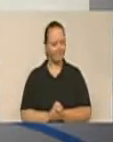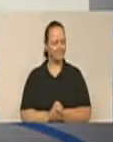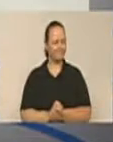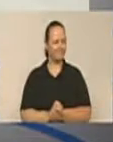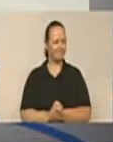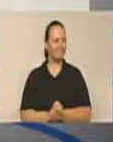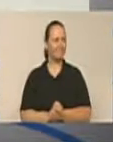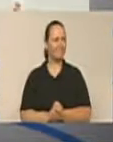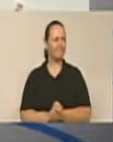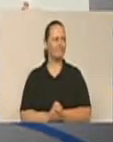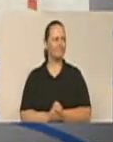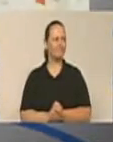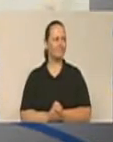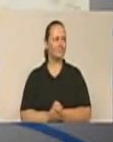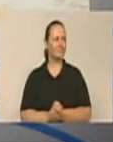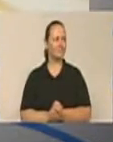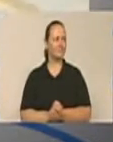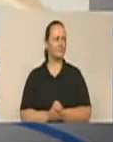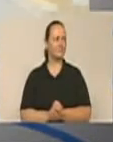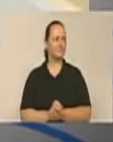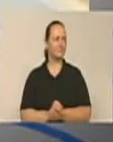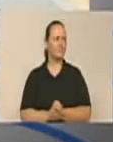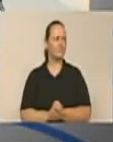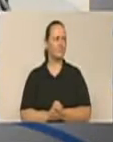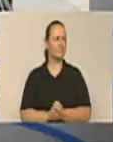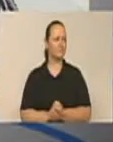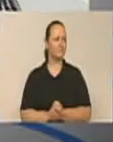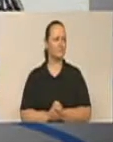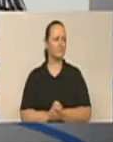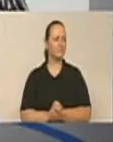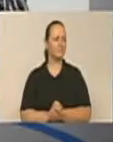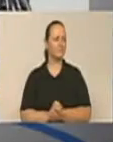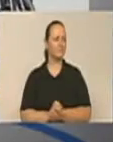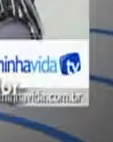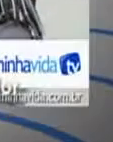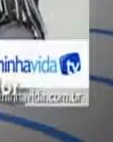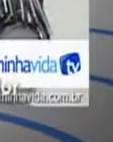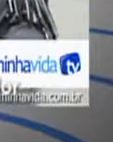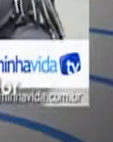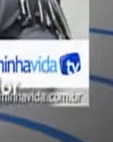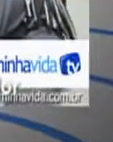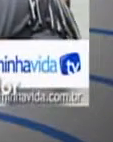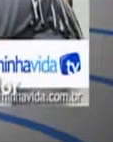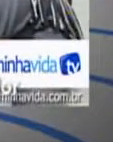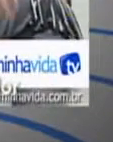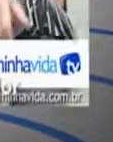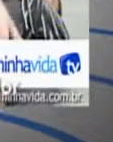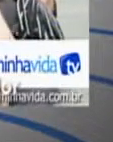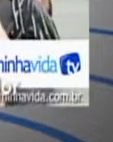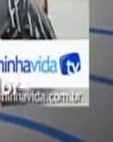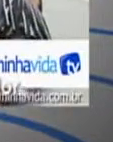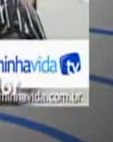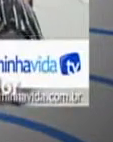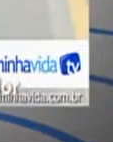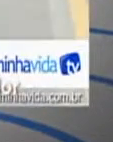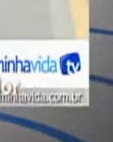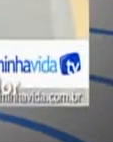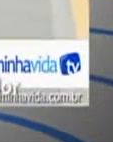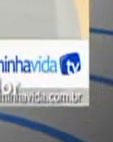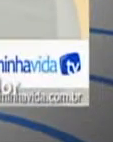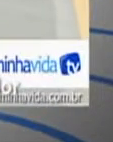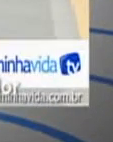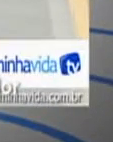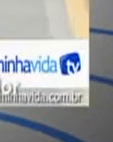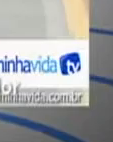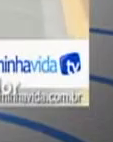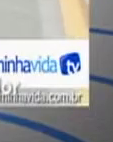um trauma ou um acidente. Sempre protegendo a nuca. Percebemos que a crise já está cessando, mas a